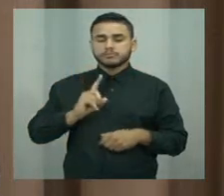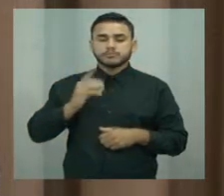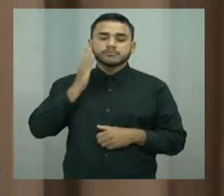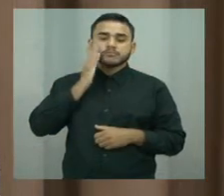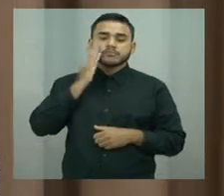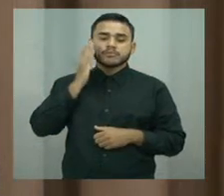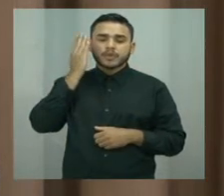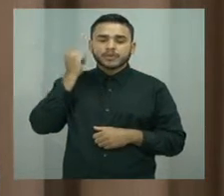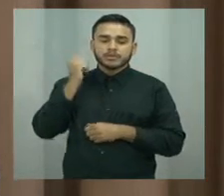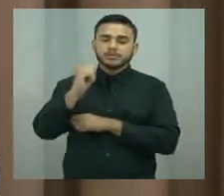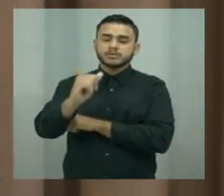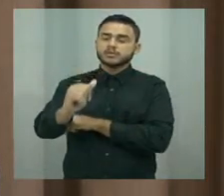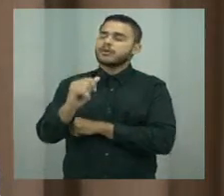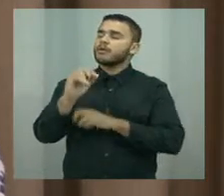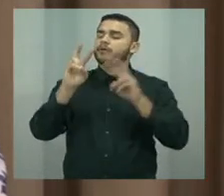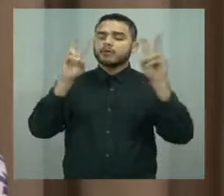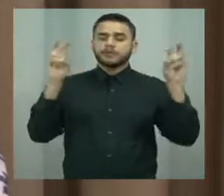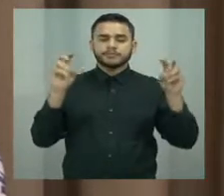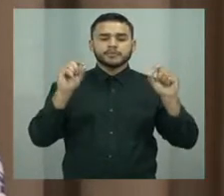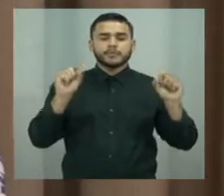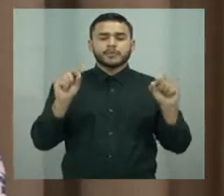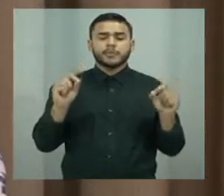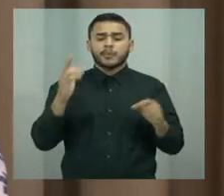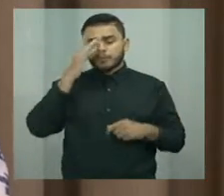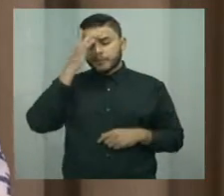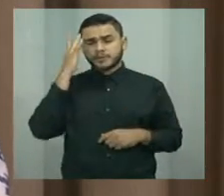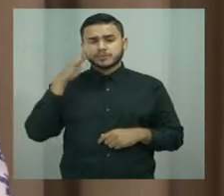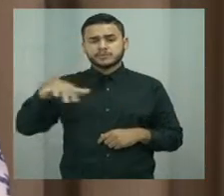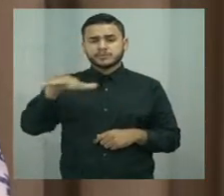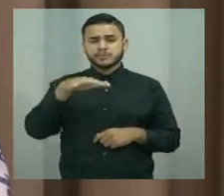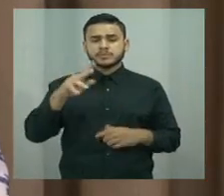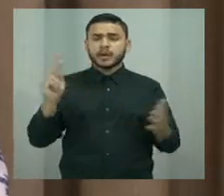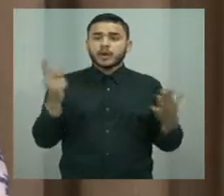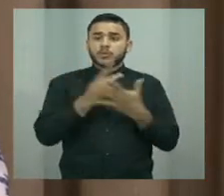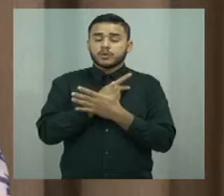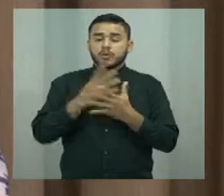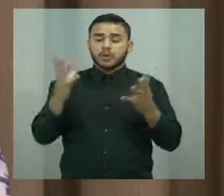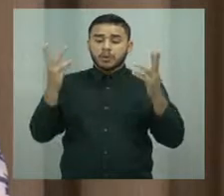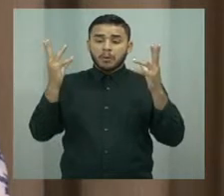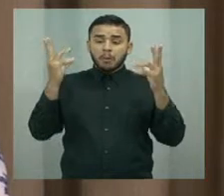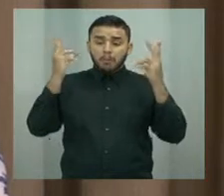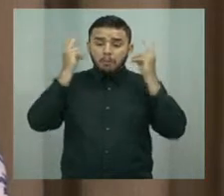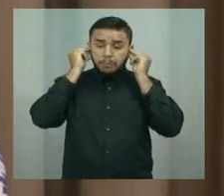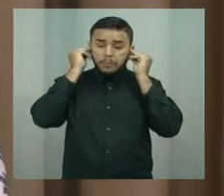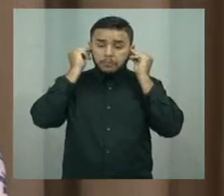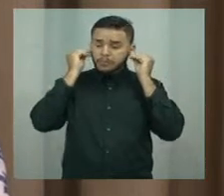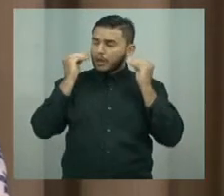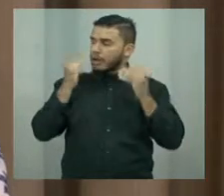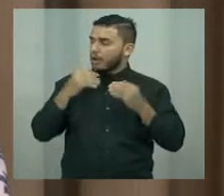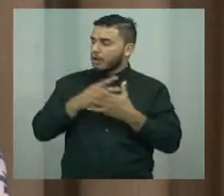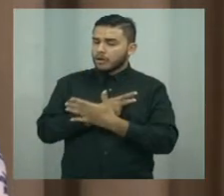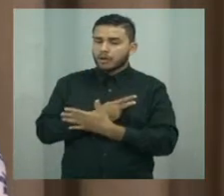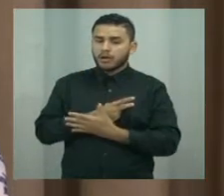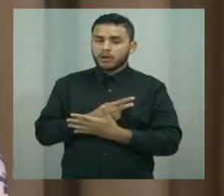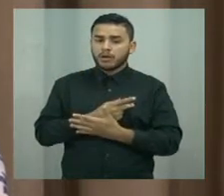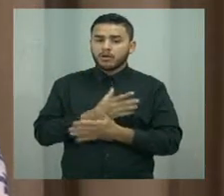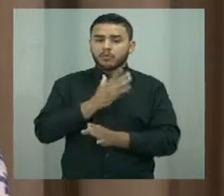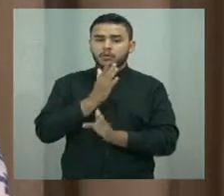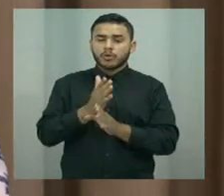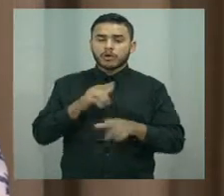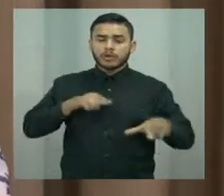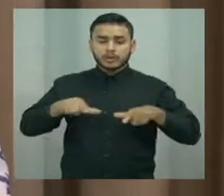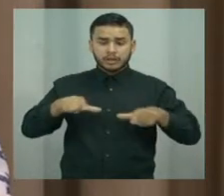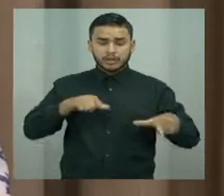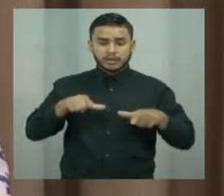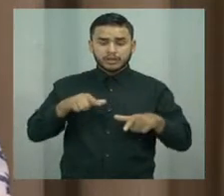do programa, sobre pessoas que perdiam a audição sem fiscalização nenhuma por conta do trabalho,